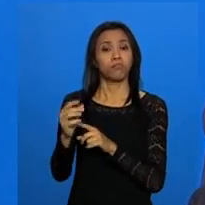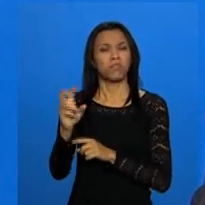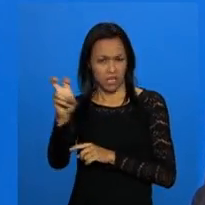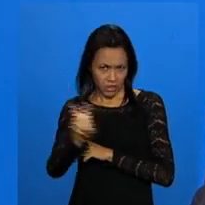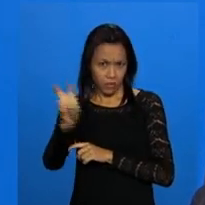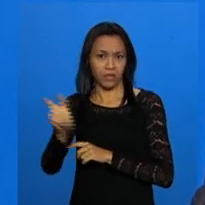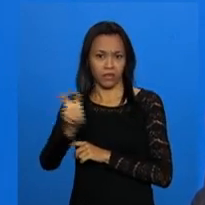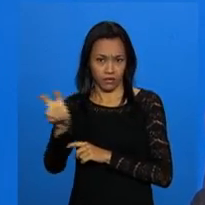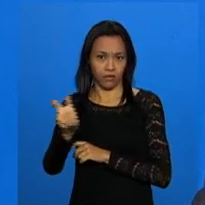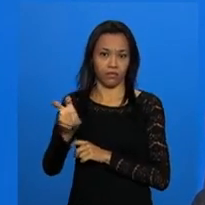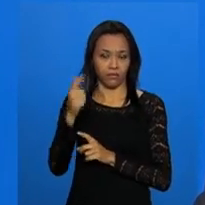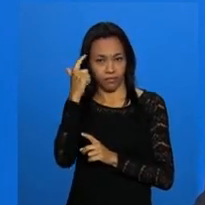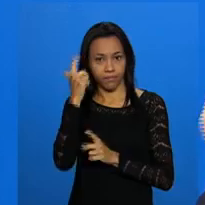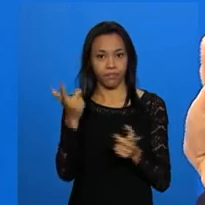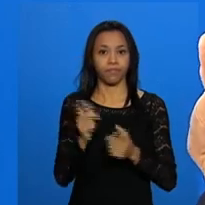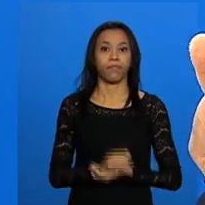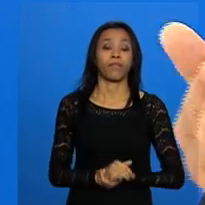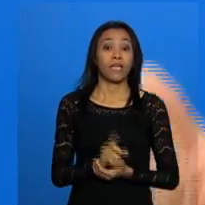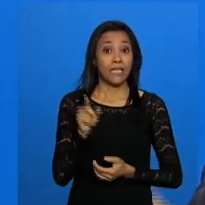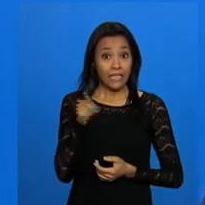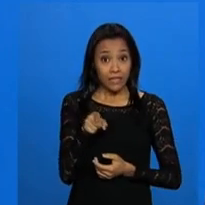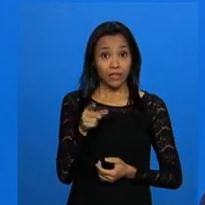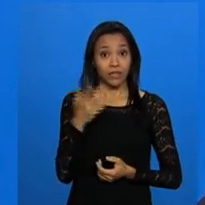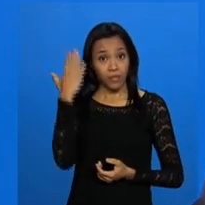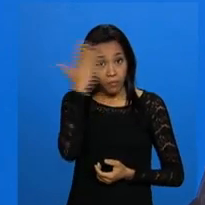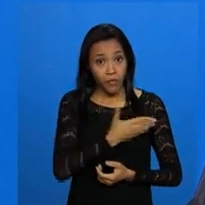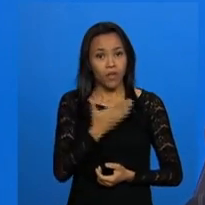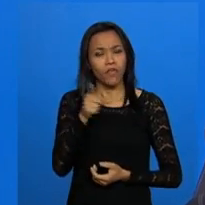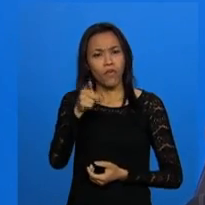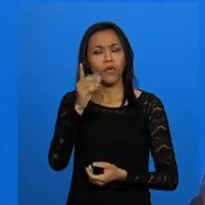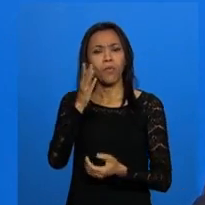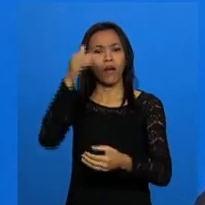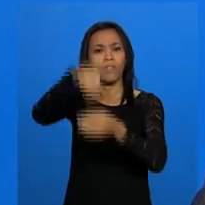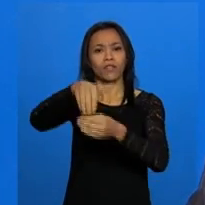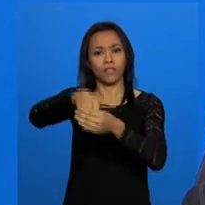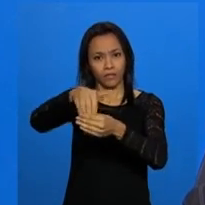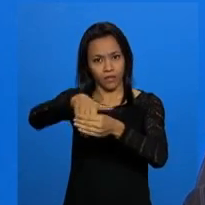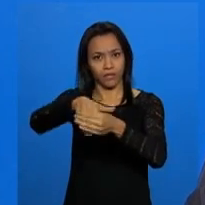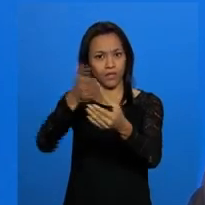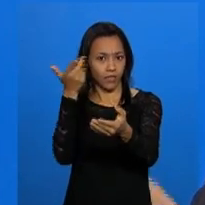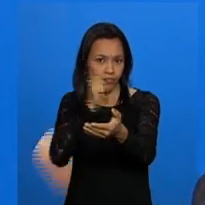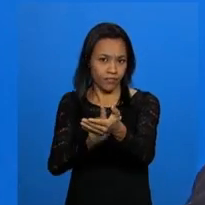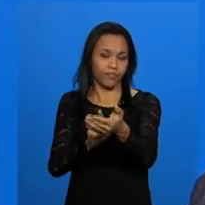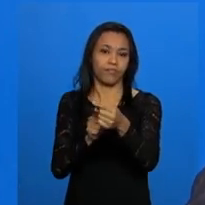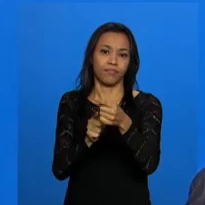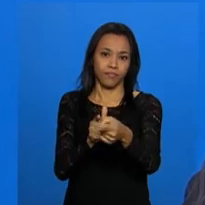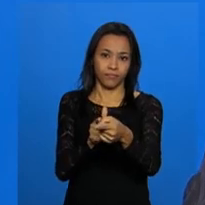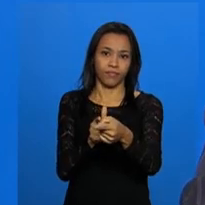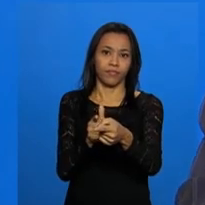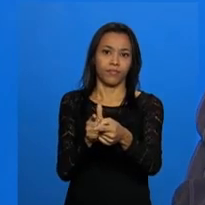Pois bem. Isto deveria ser comprovado. Aquilo foi uma votação tópica que se restringiu a